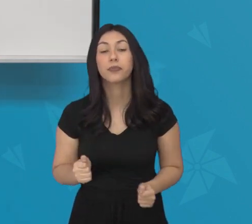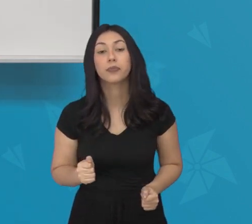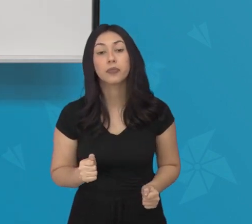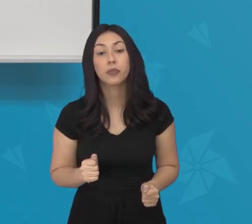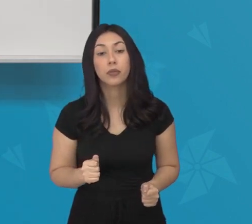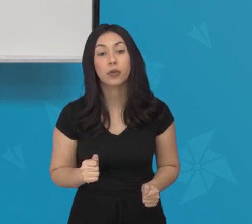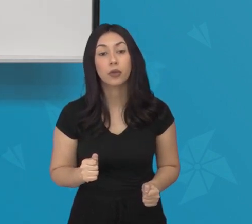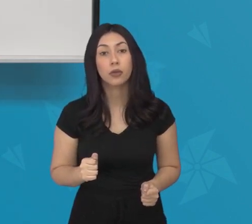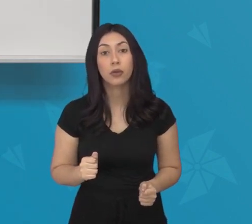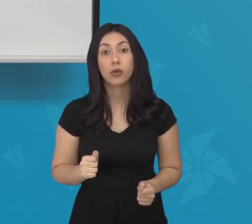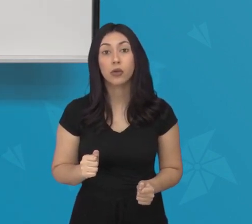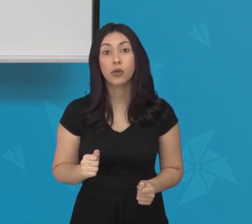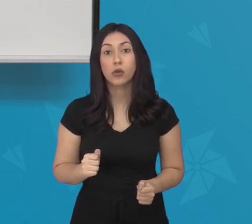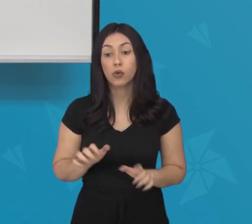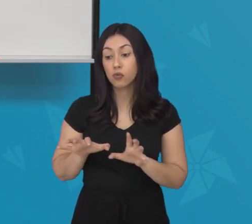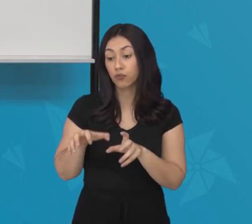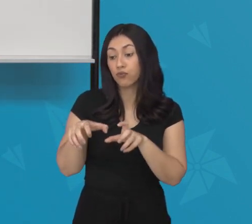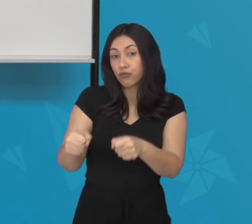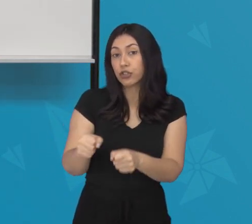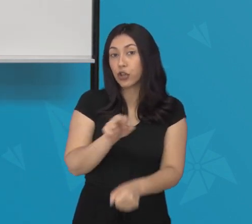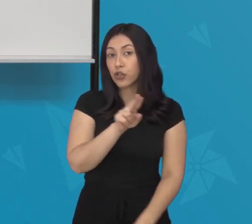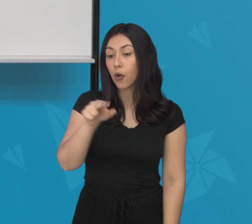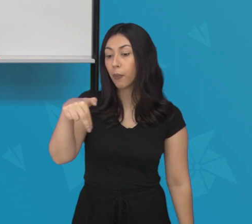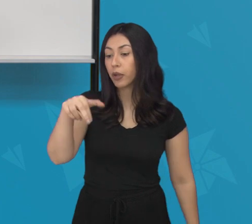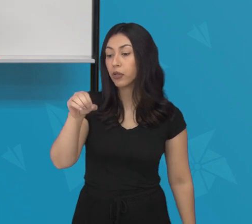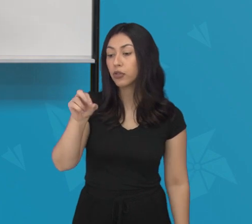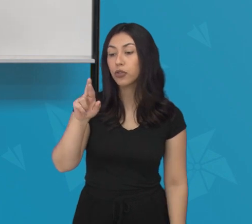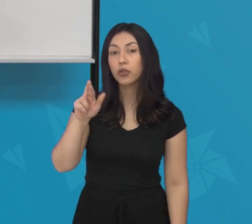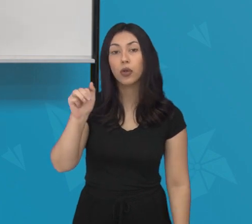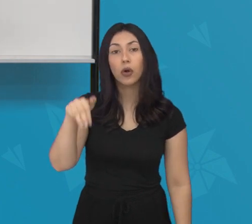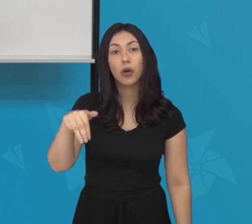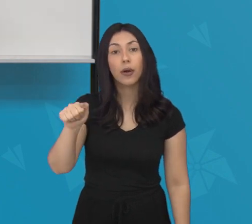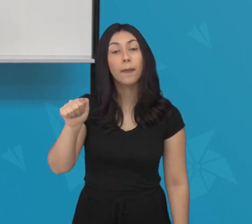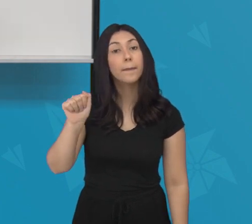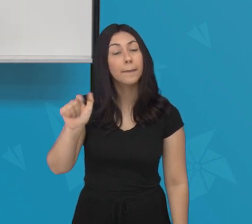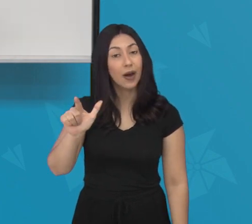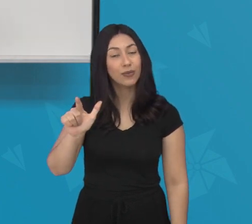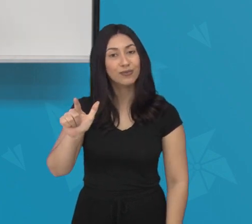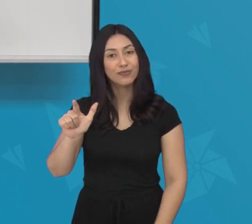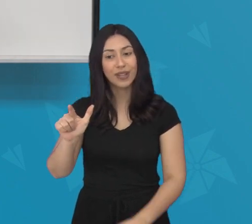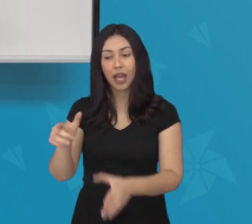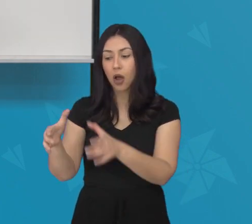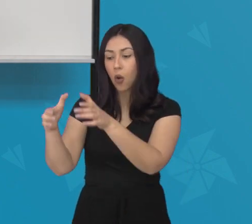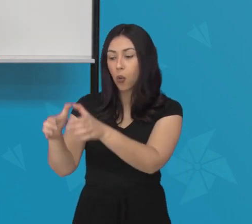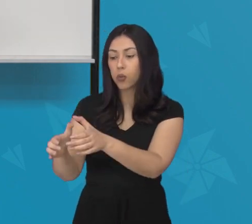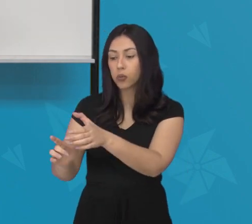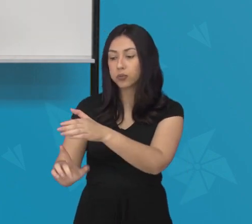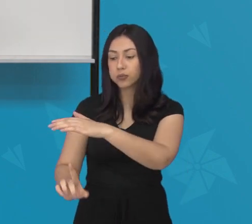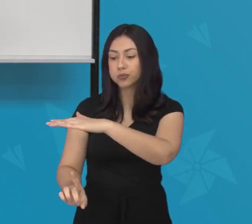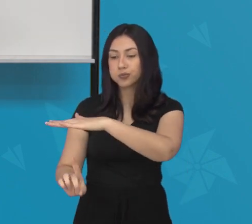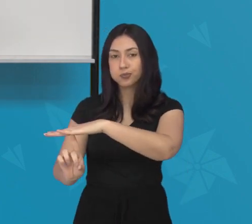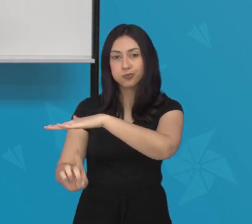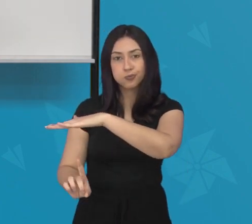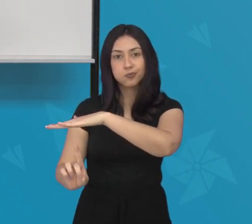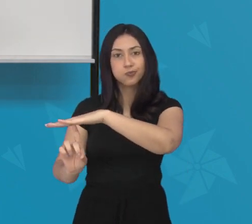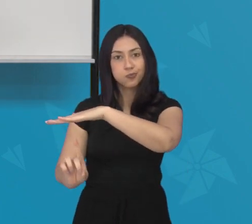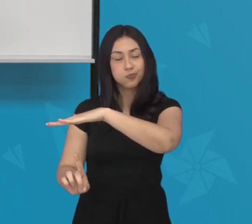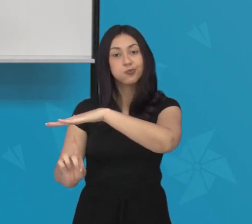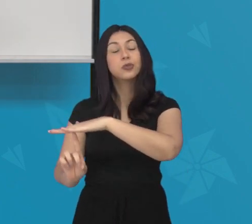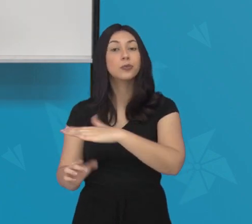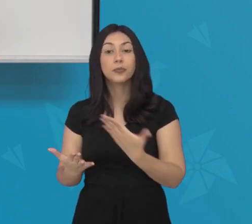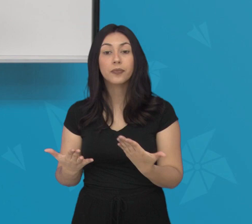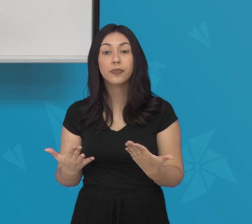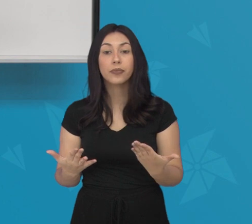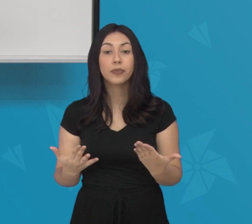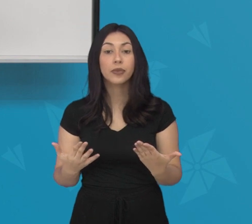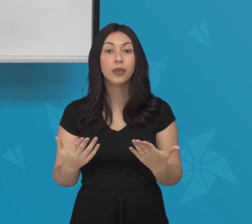força é a força normal. A força normal é o que impede que um objeto, entre aspas,